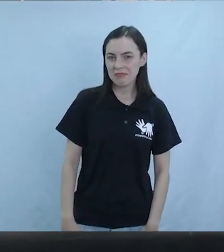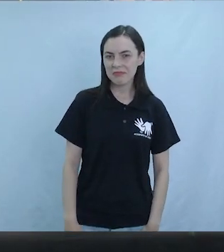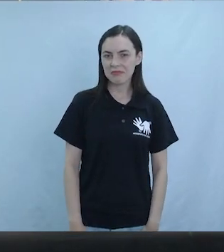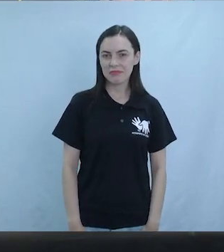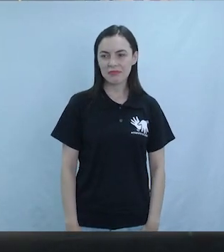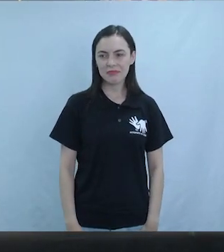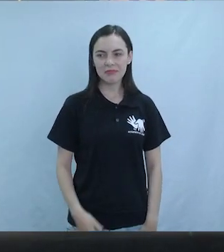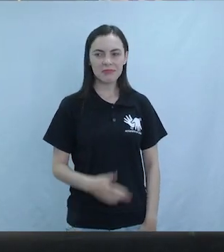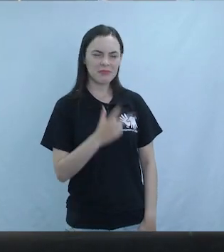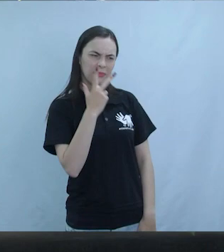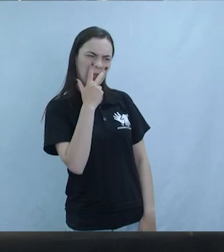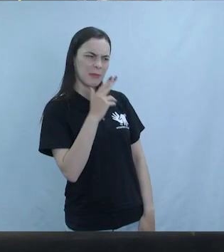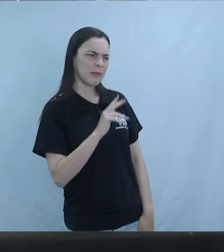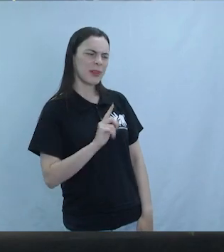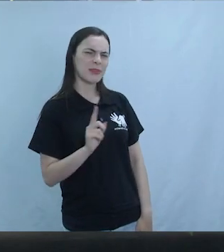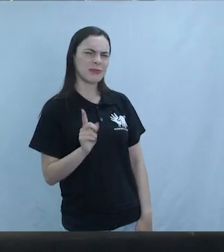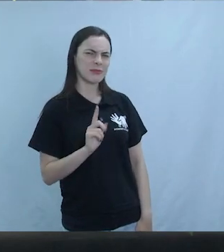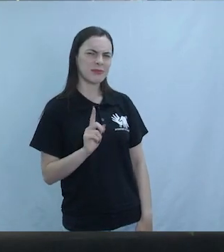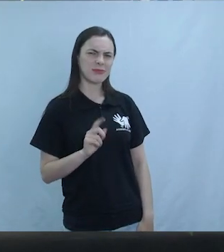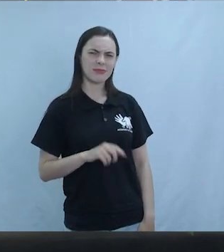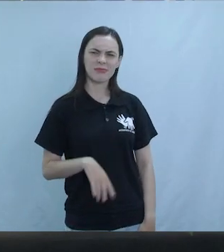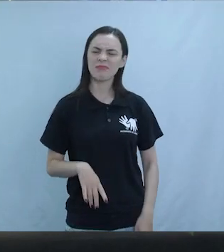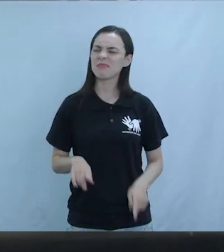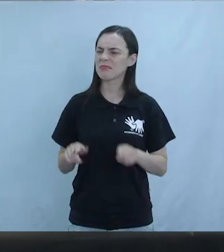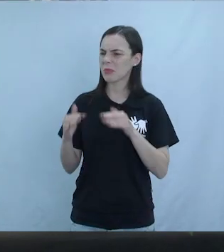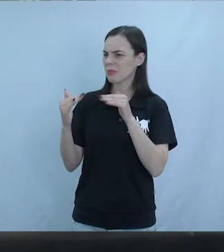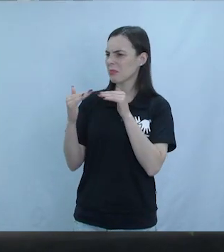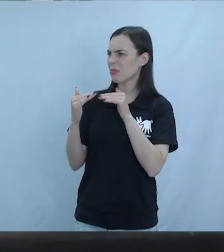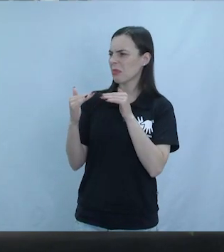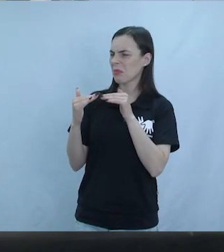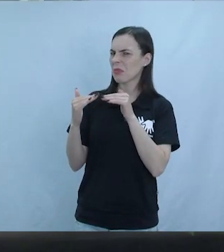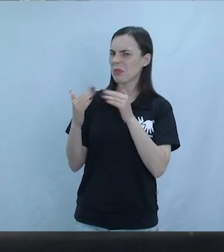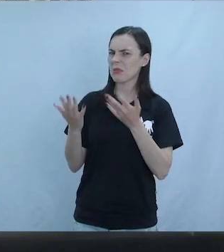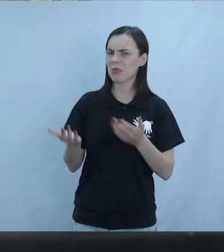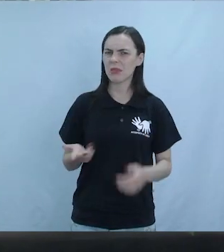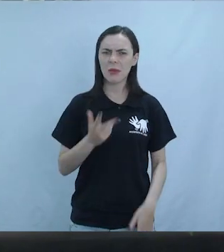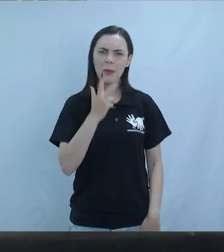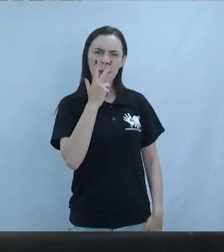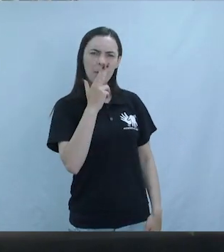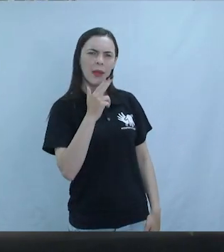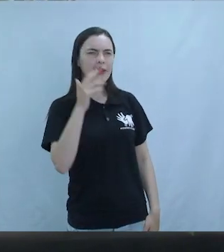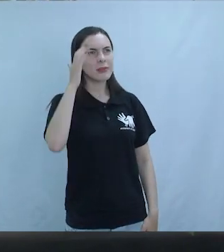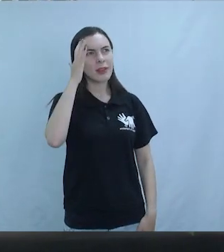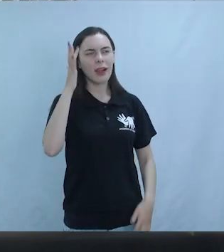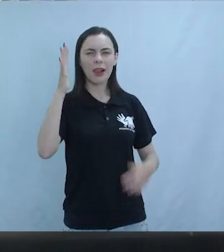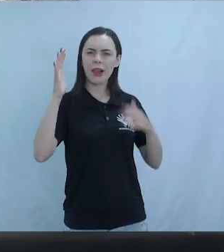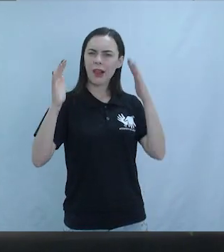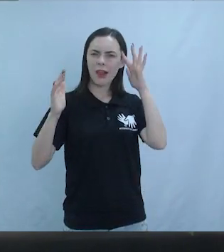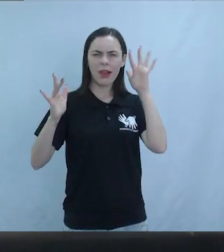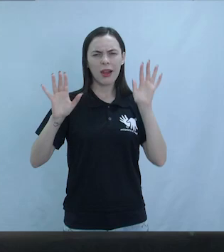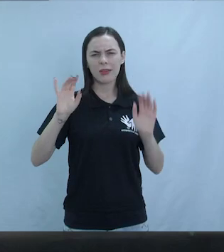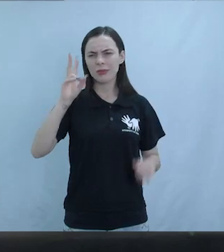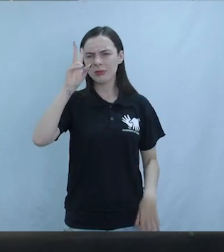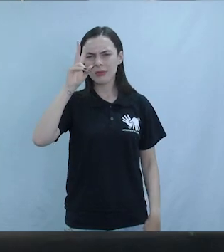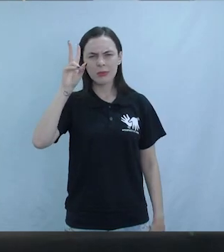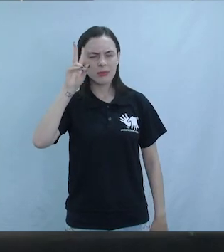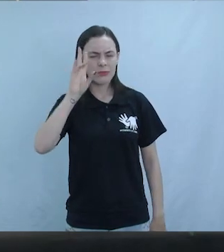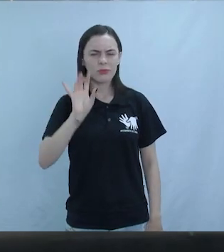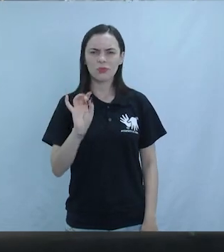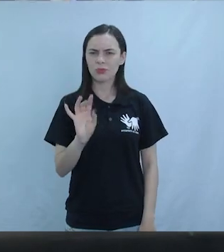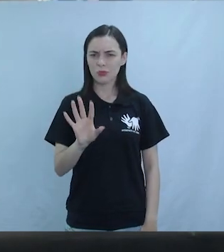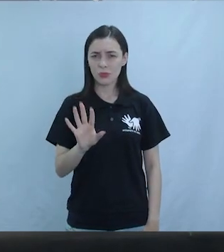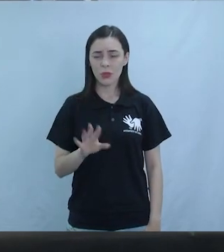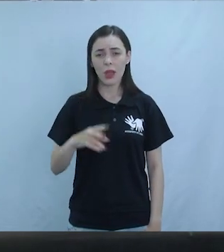vocês acham? Eu acho que não, professora. Eu acho que também não. Acho que é tudo uma história mesmo. É uma história.